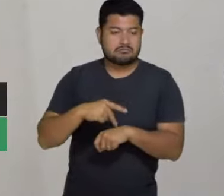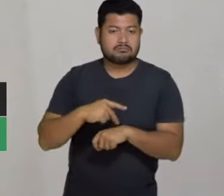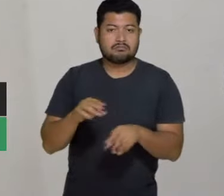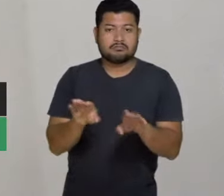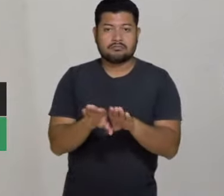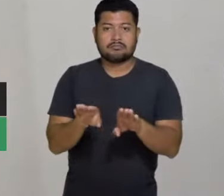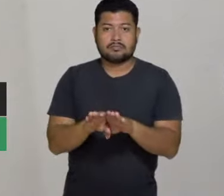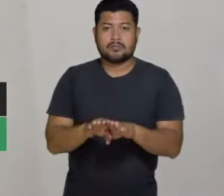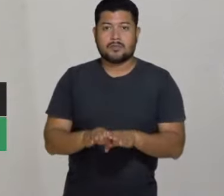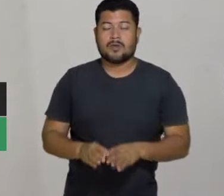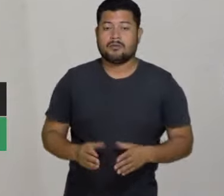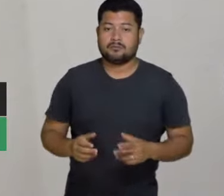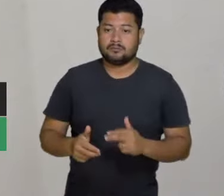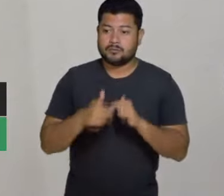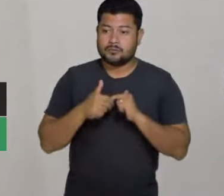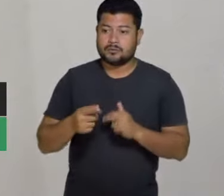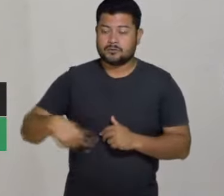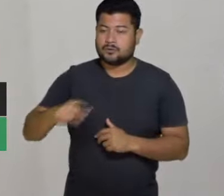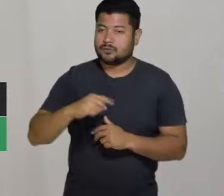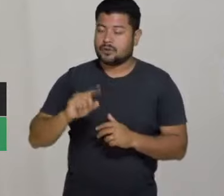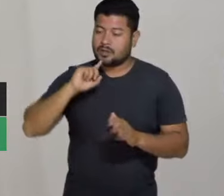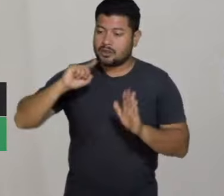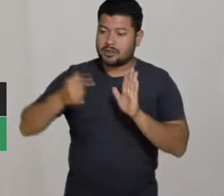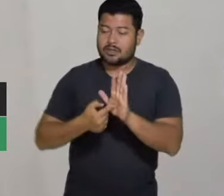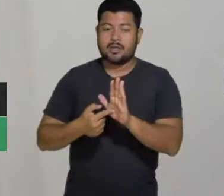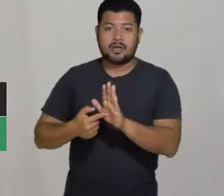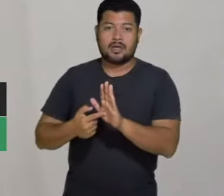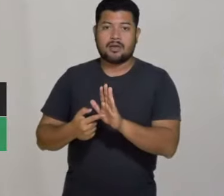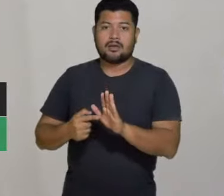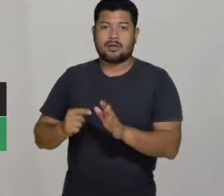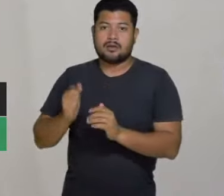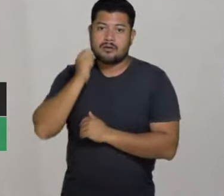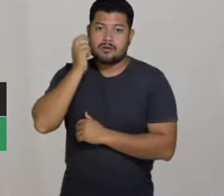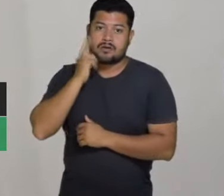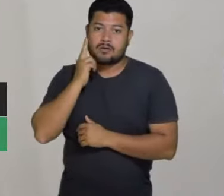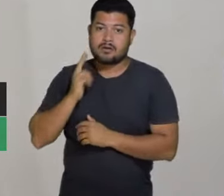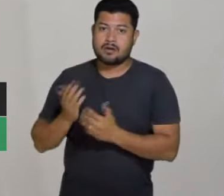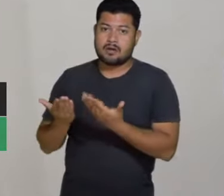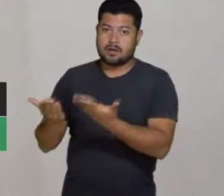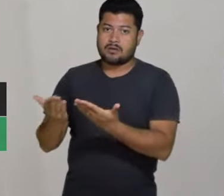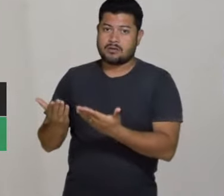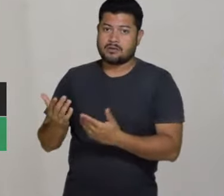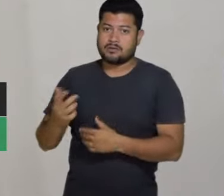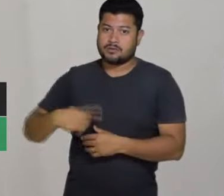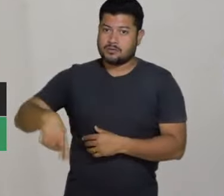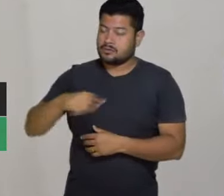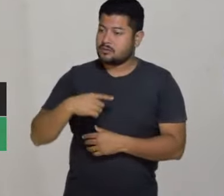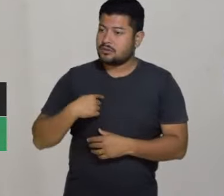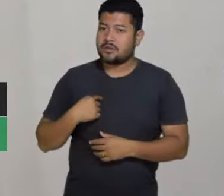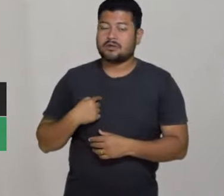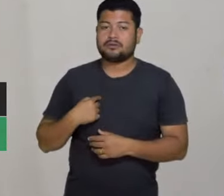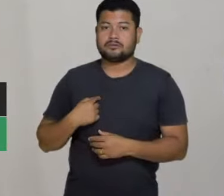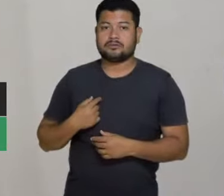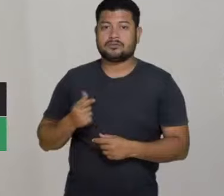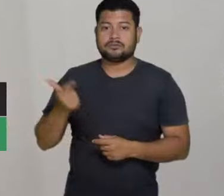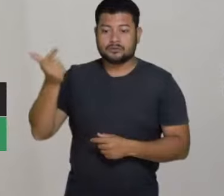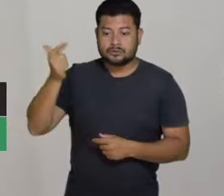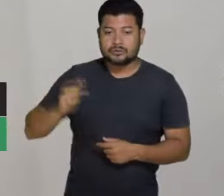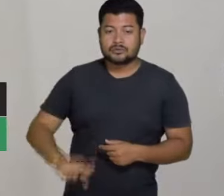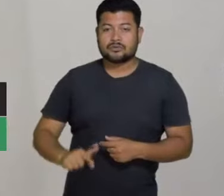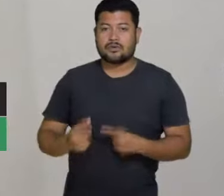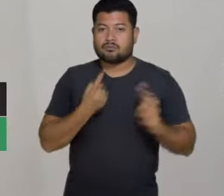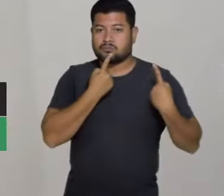diante da denúncia de racismo após a apuração das escolas de samba de Florianópolis, reiteramos o nosso histórico